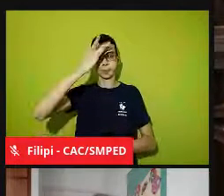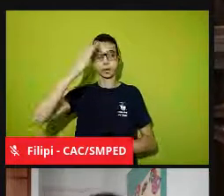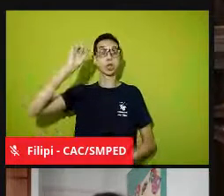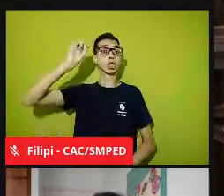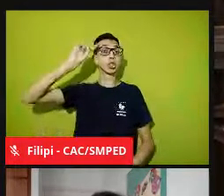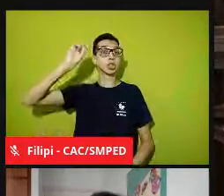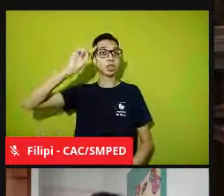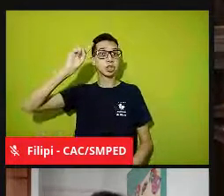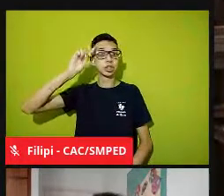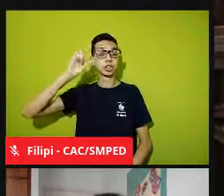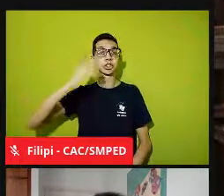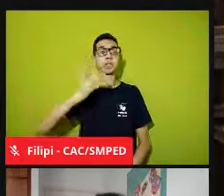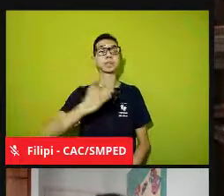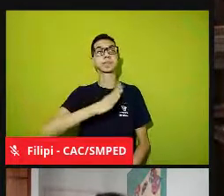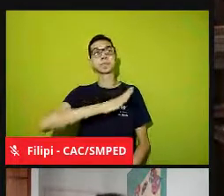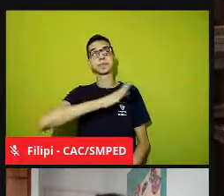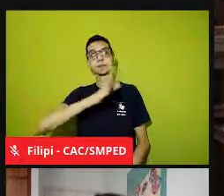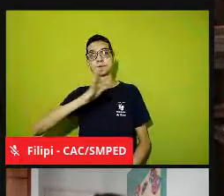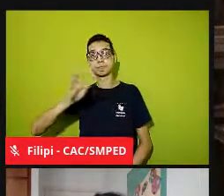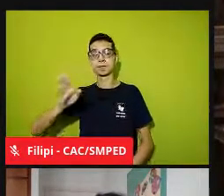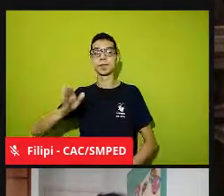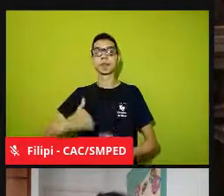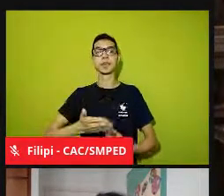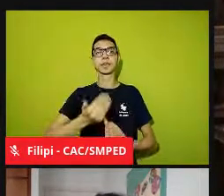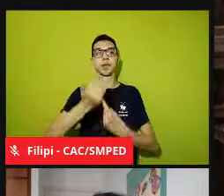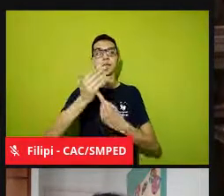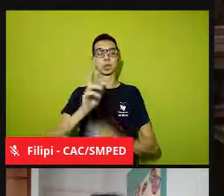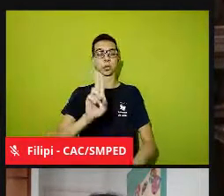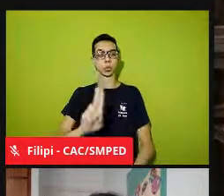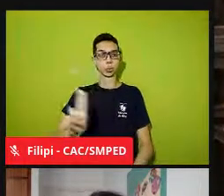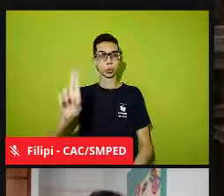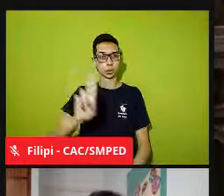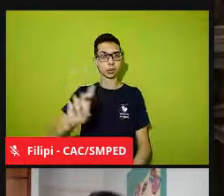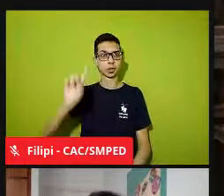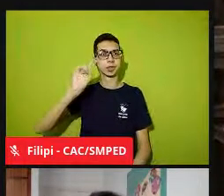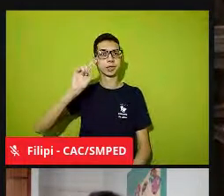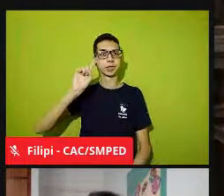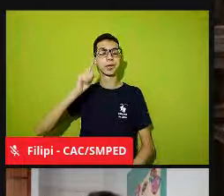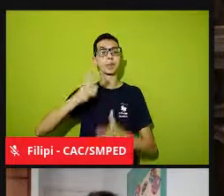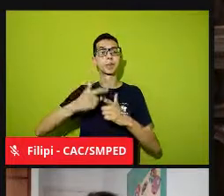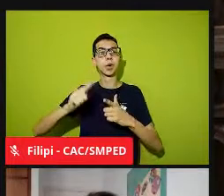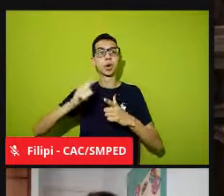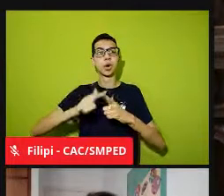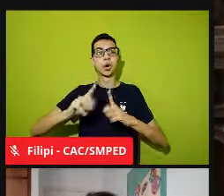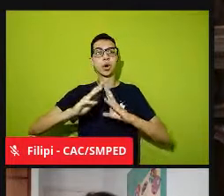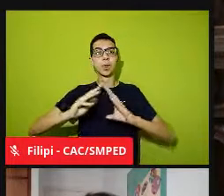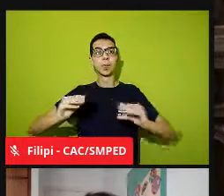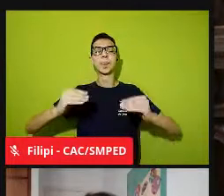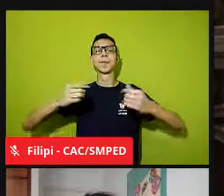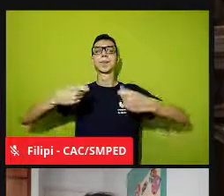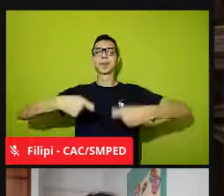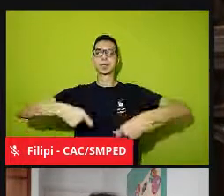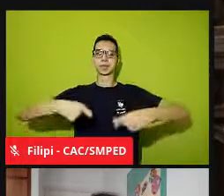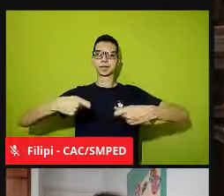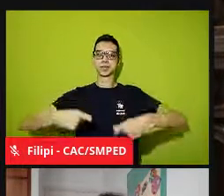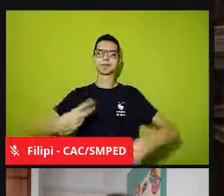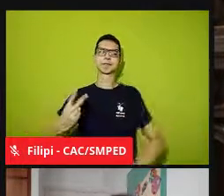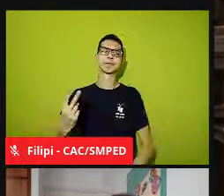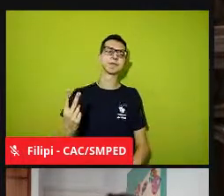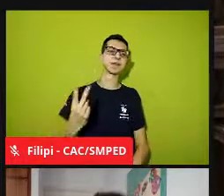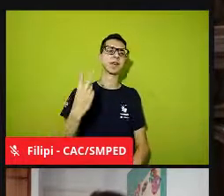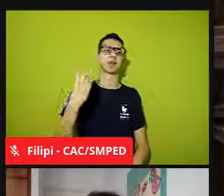dia, essas tecnologias que a gente usa no dia a dia para resolver os nossos problemas, tudo isso tem que ser super valorizado,